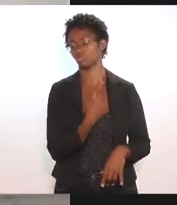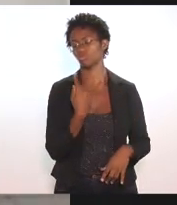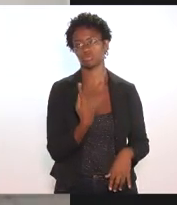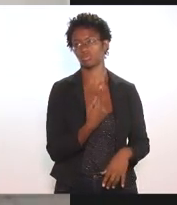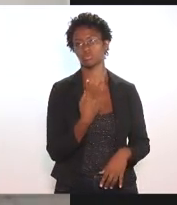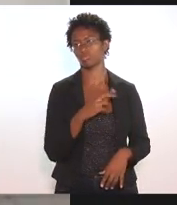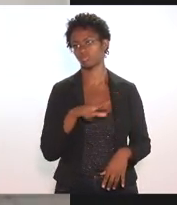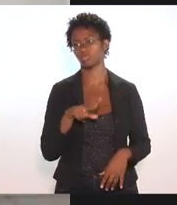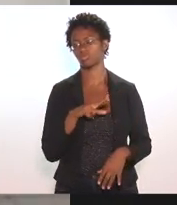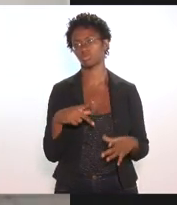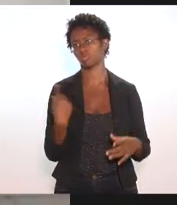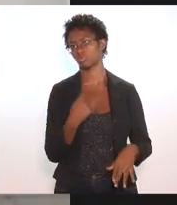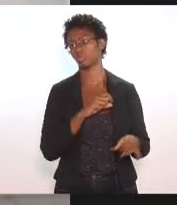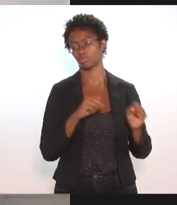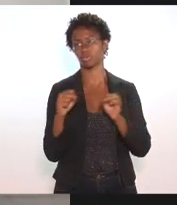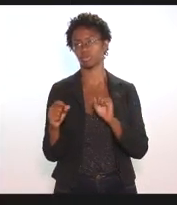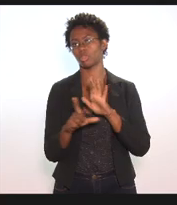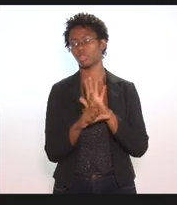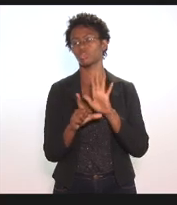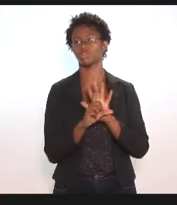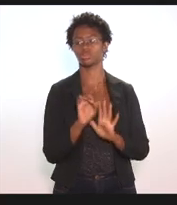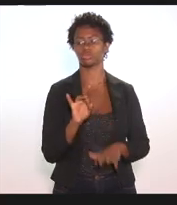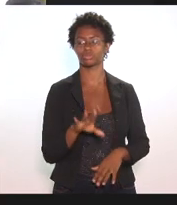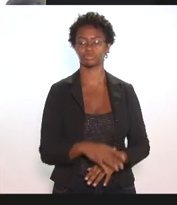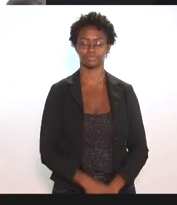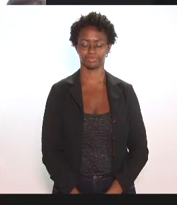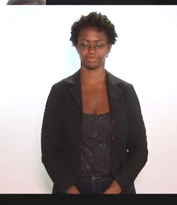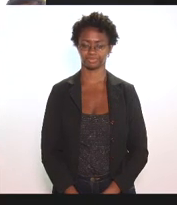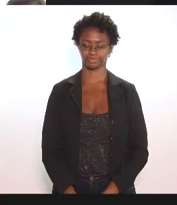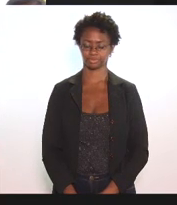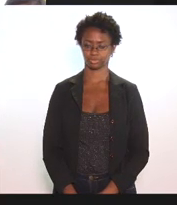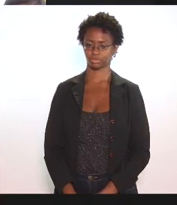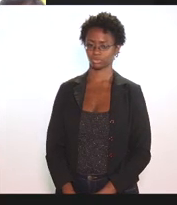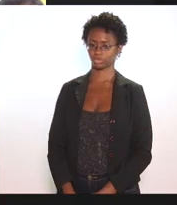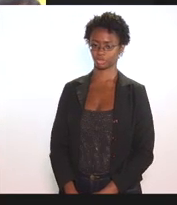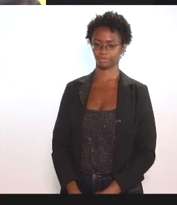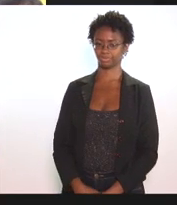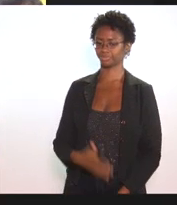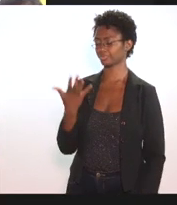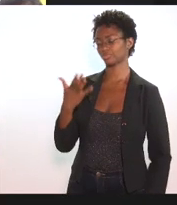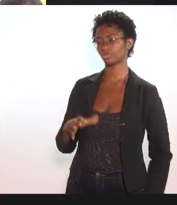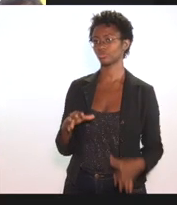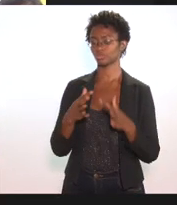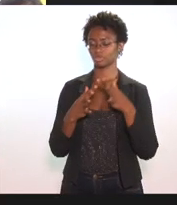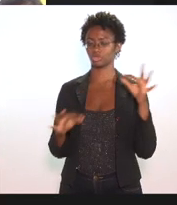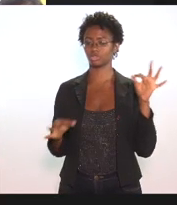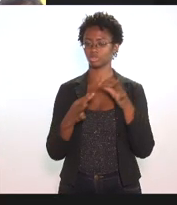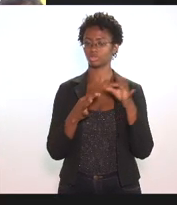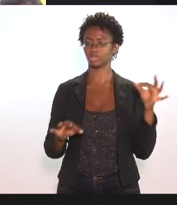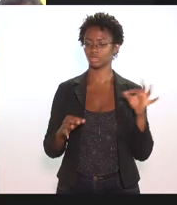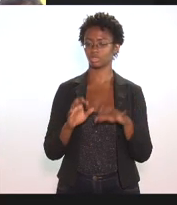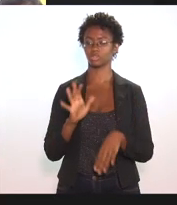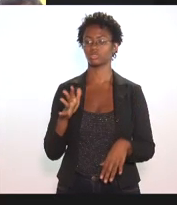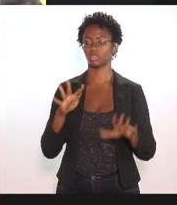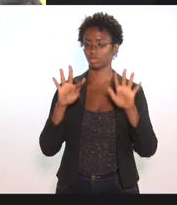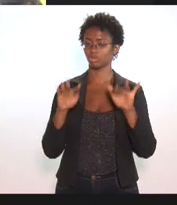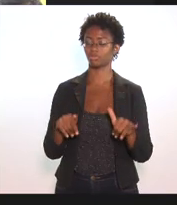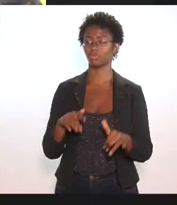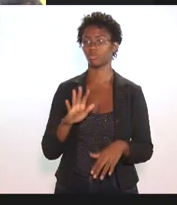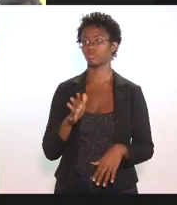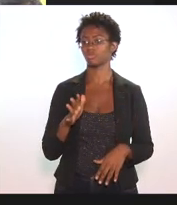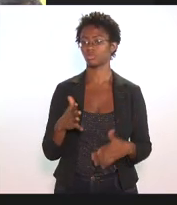poder legislativo. Deputada então, Renata, eu não quero me alongar, porque nós estamos no expediente final, estou